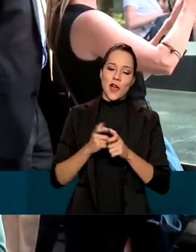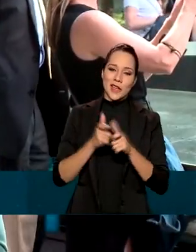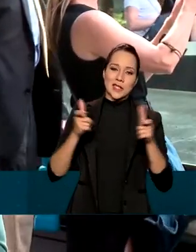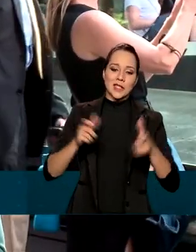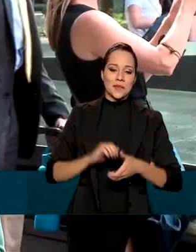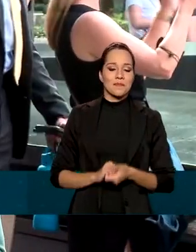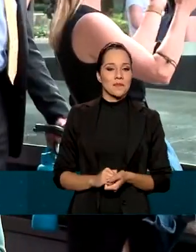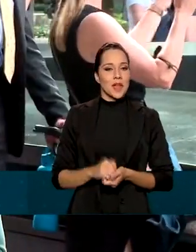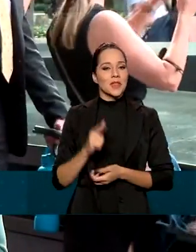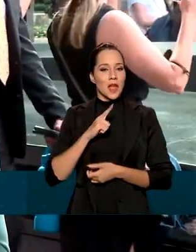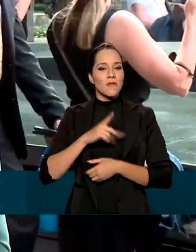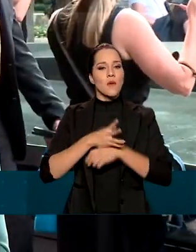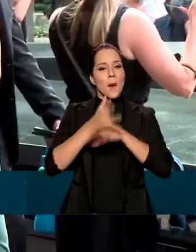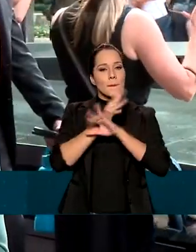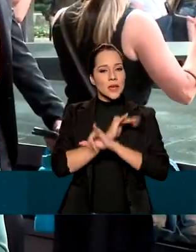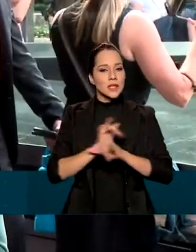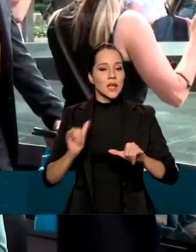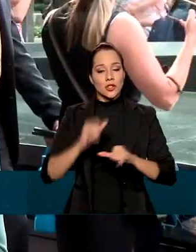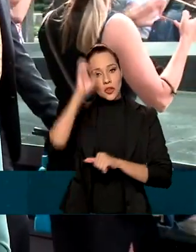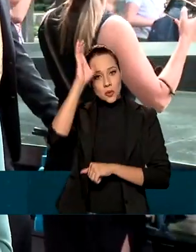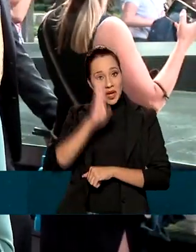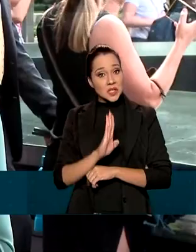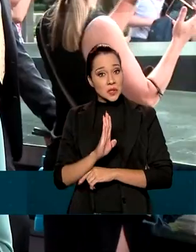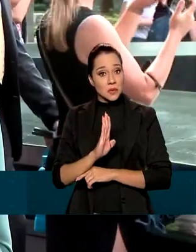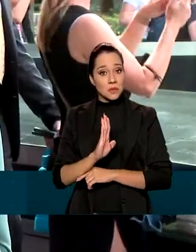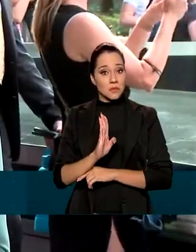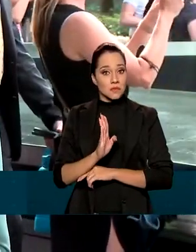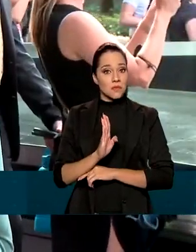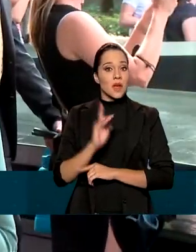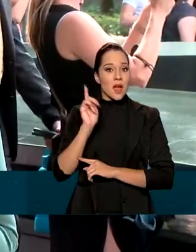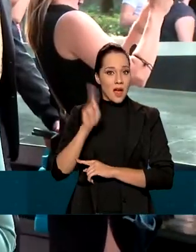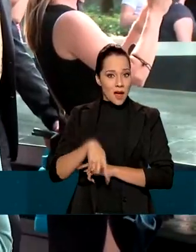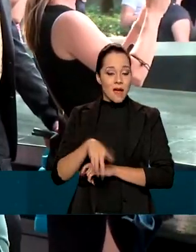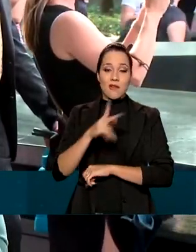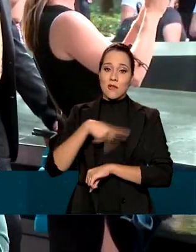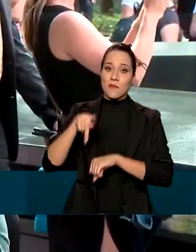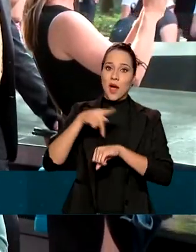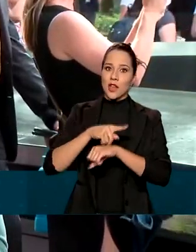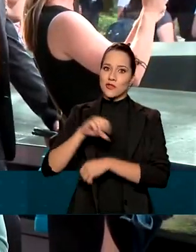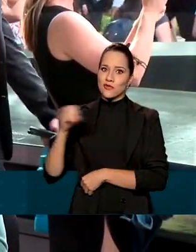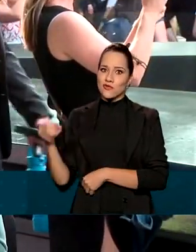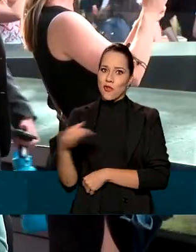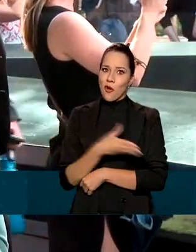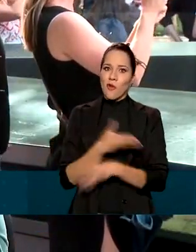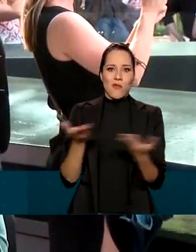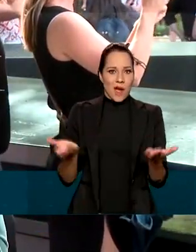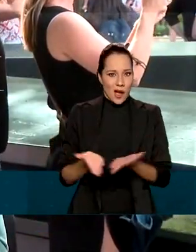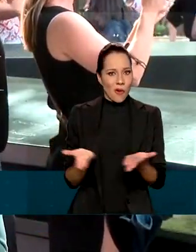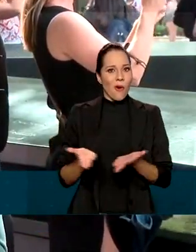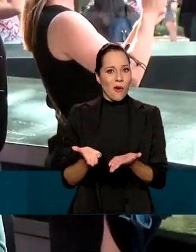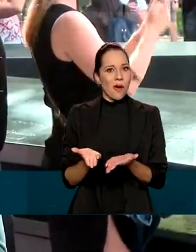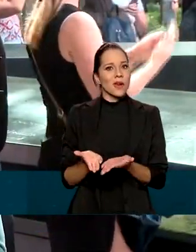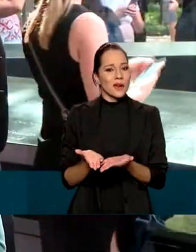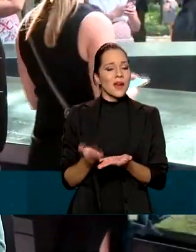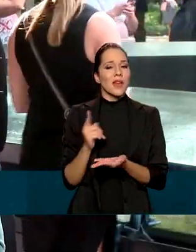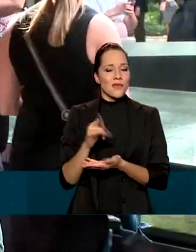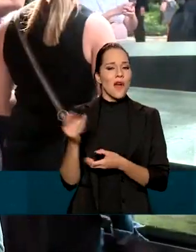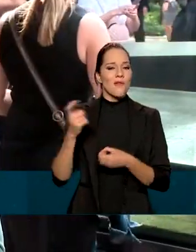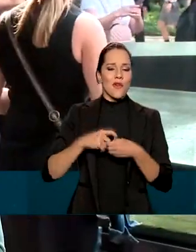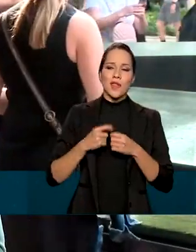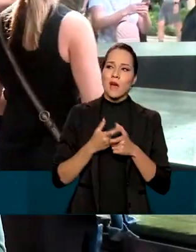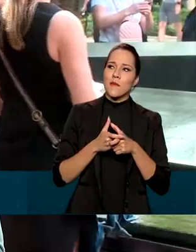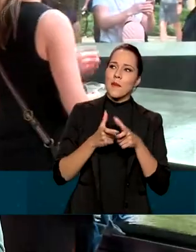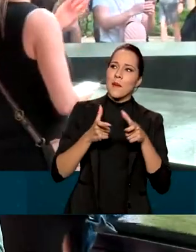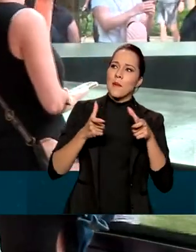crescer né passou uma mensagem de que o Brasil é é o país novo agora E deve voltar